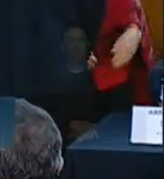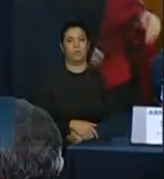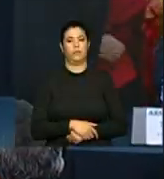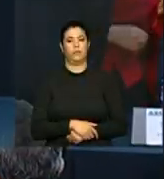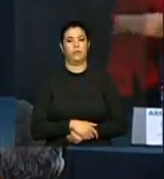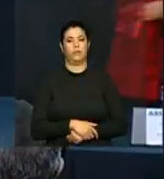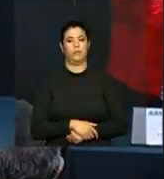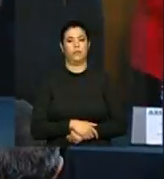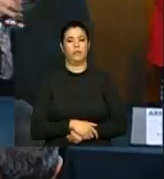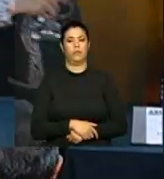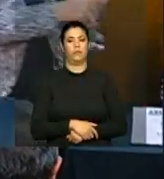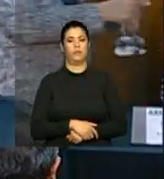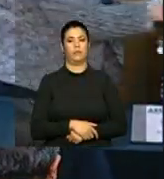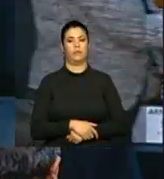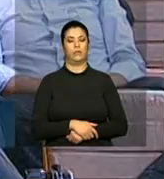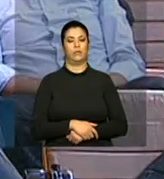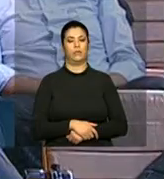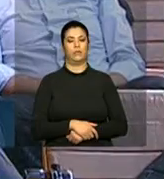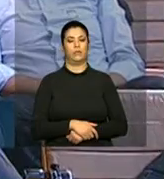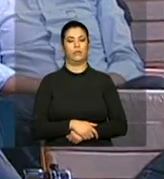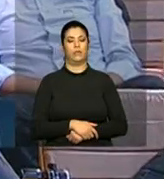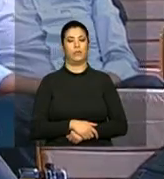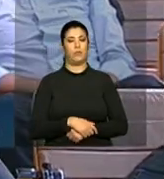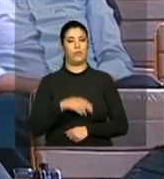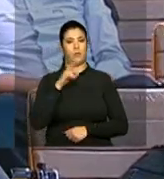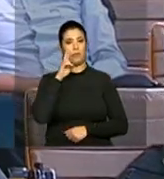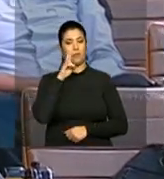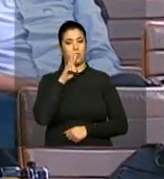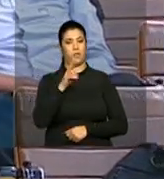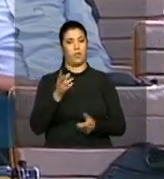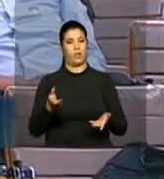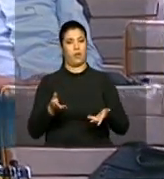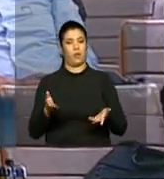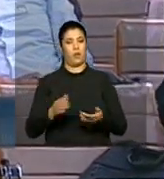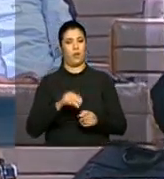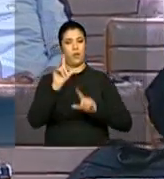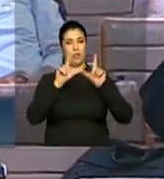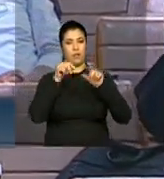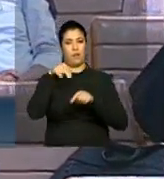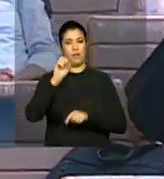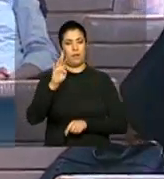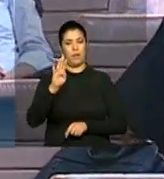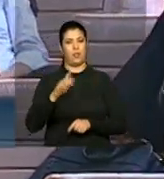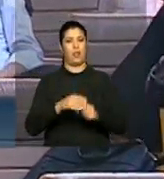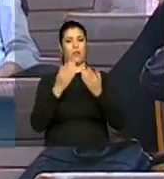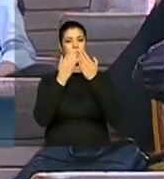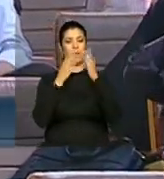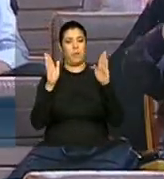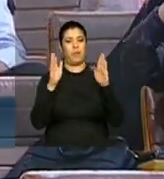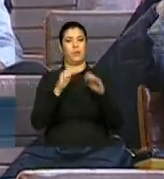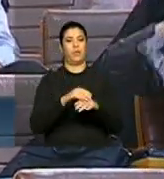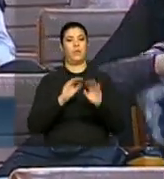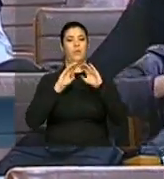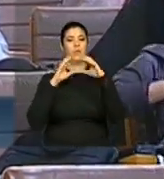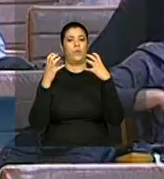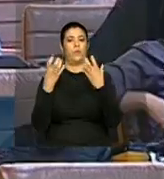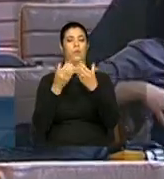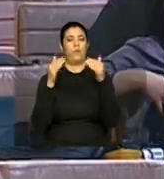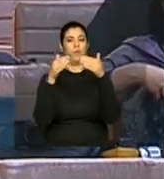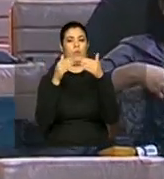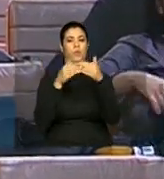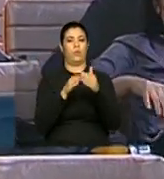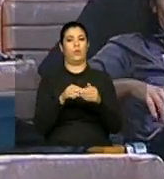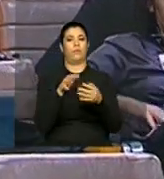A gente pode, né? Você acompanha aqui na TVNBR a abertura da quinta edição do Fórum Interconselhos.